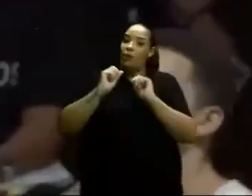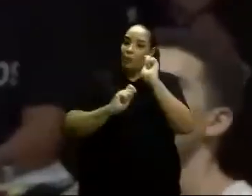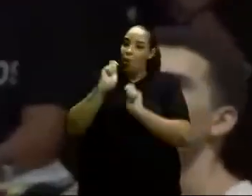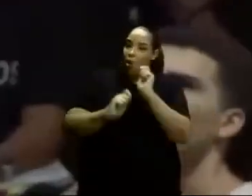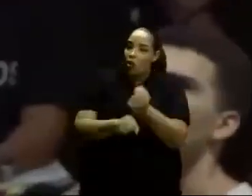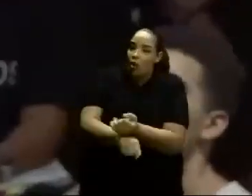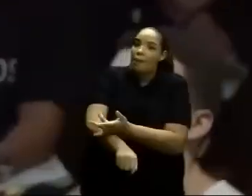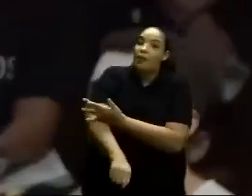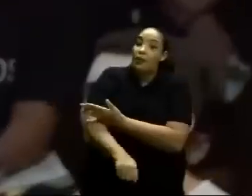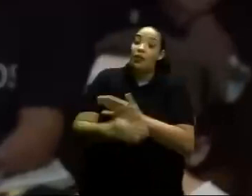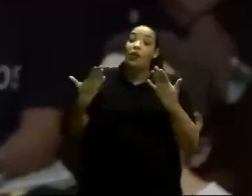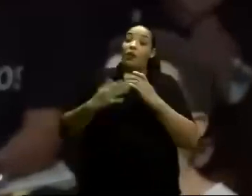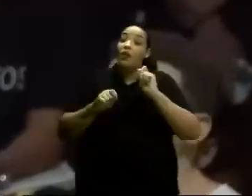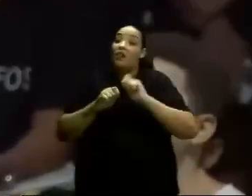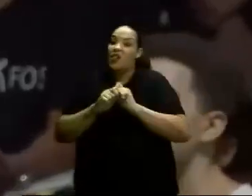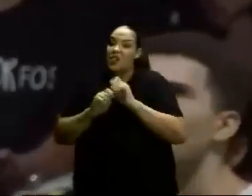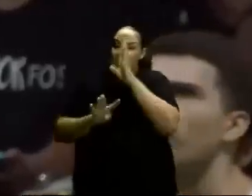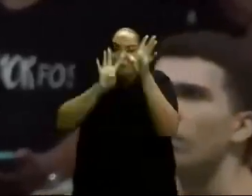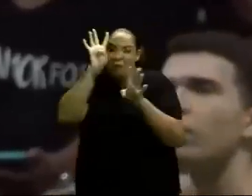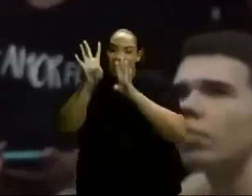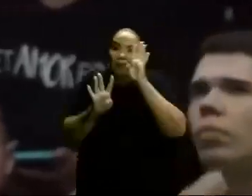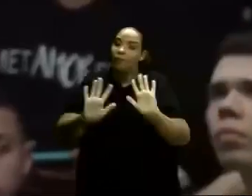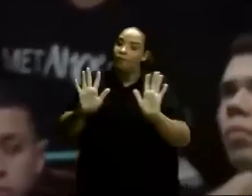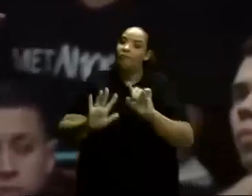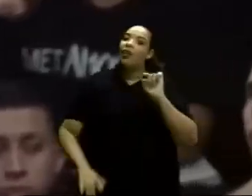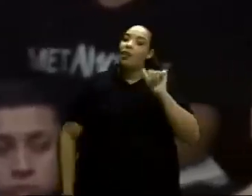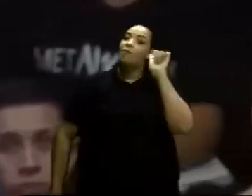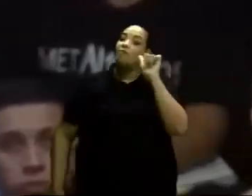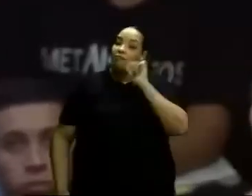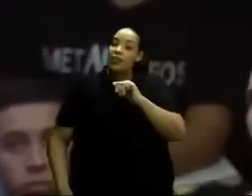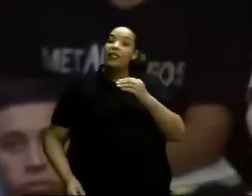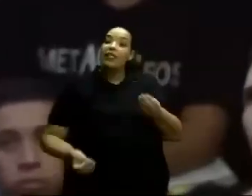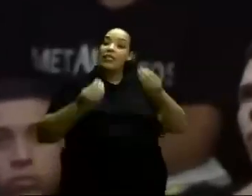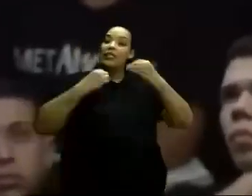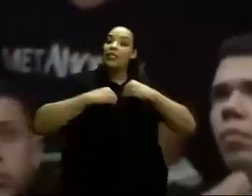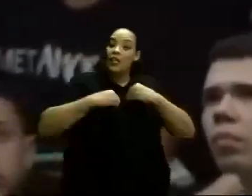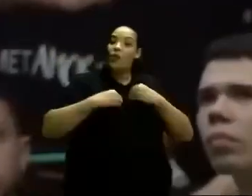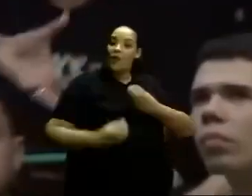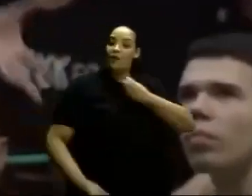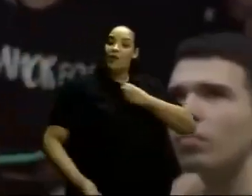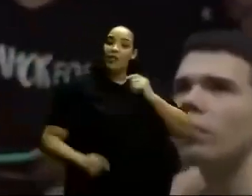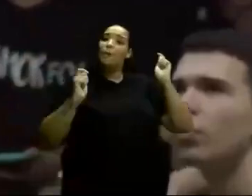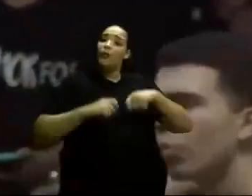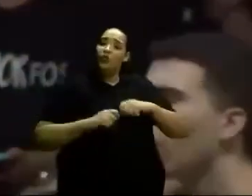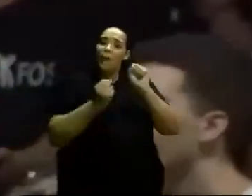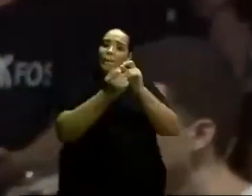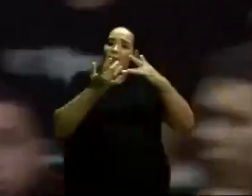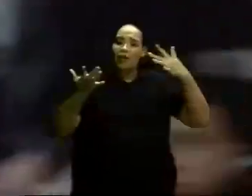Agora, ela fez isso a ermo? Fez não, ela sabia que quem deu a vida podia trazer.